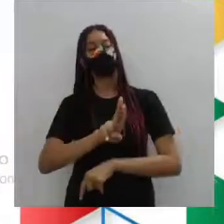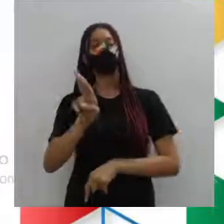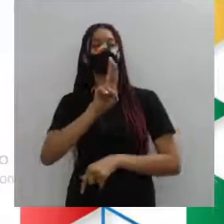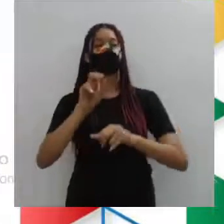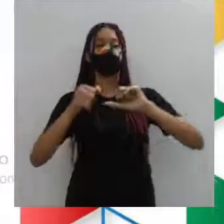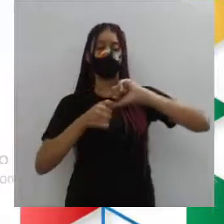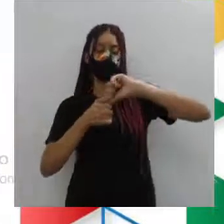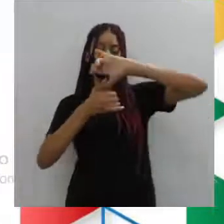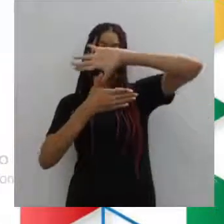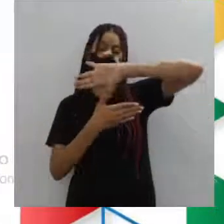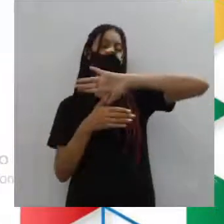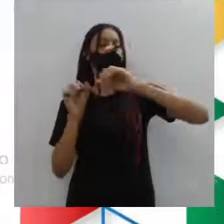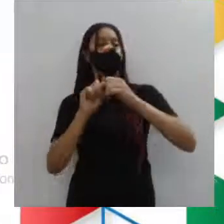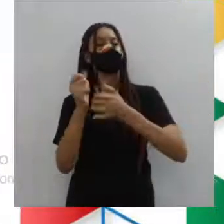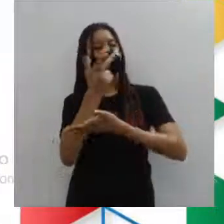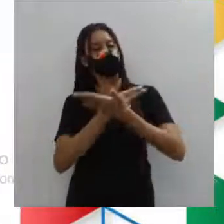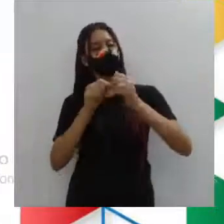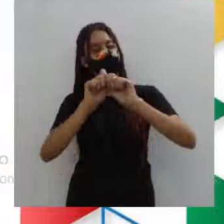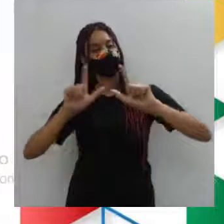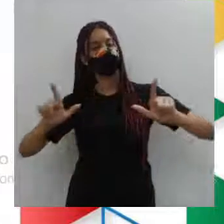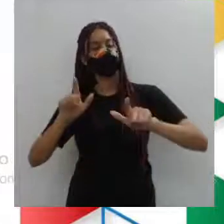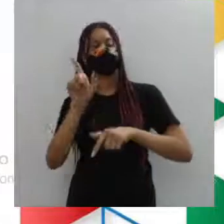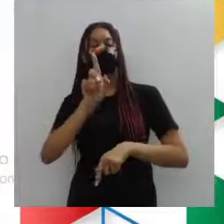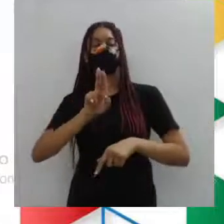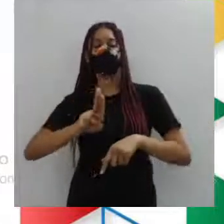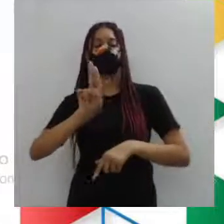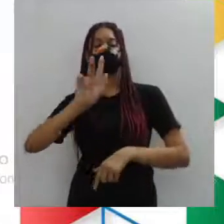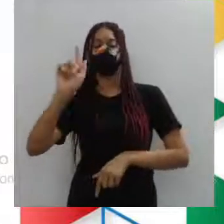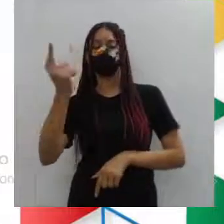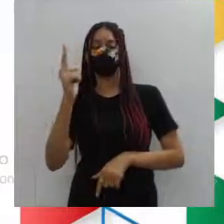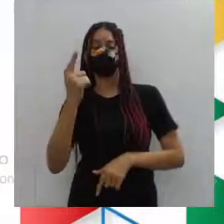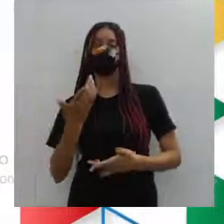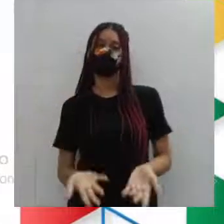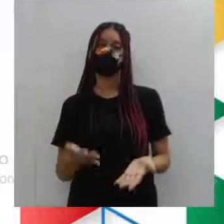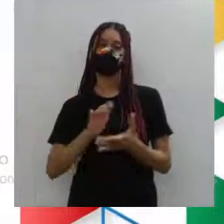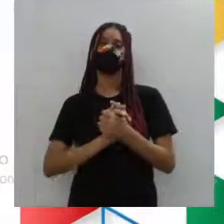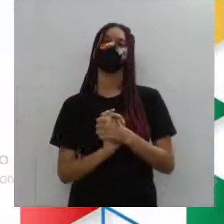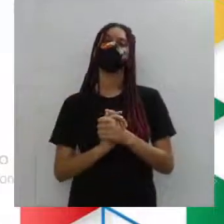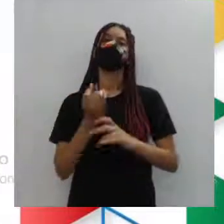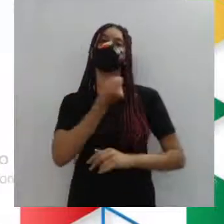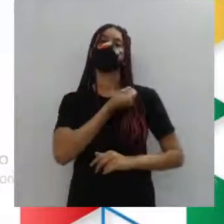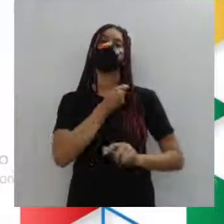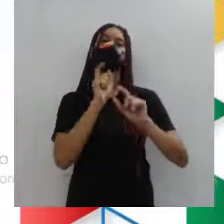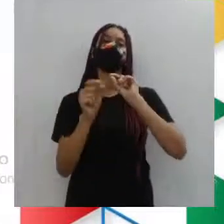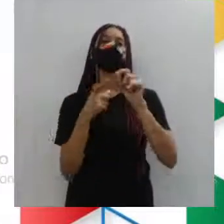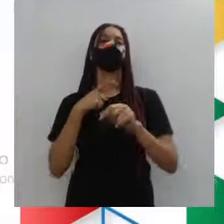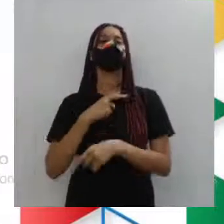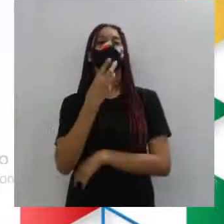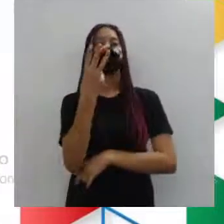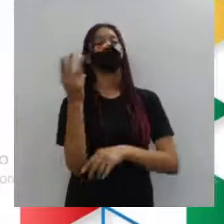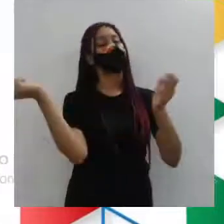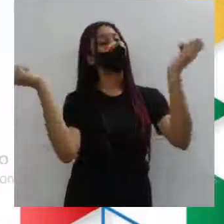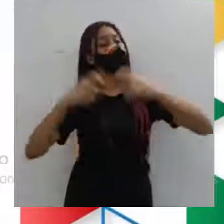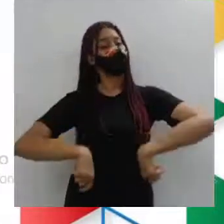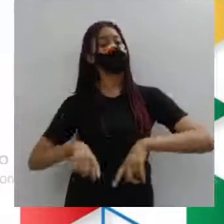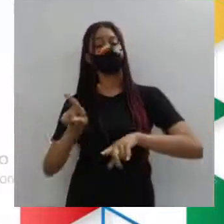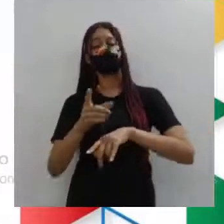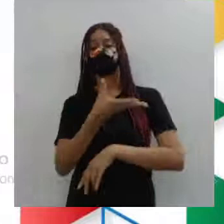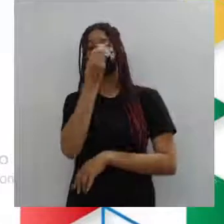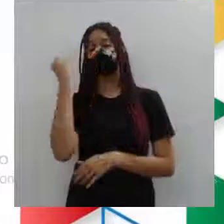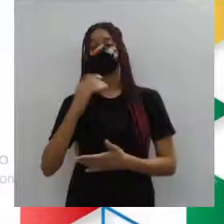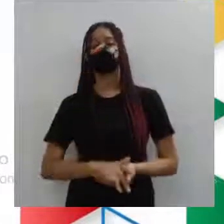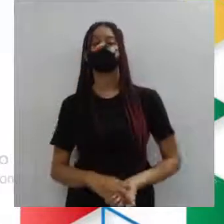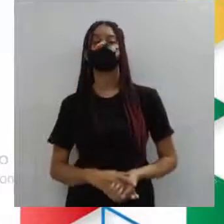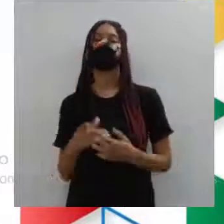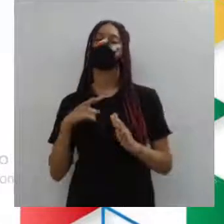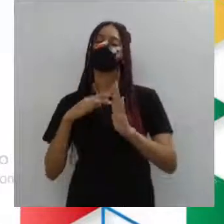as escalas geográficas, tá bom? Na escala numérica, eu tenho 3 possibilidades, não esquece. Teu